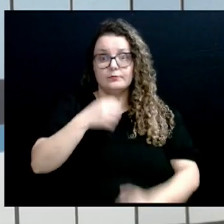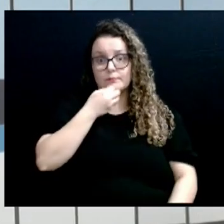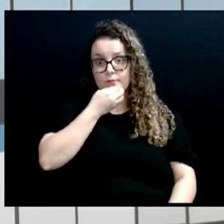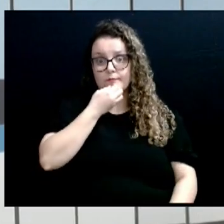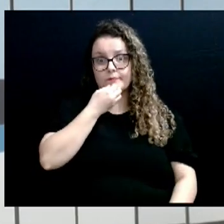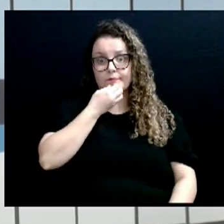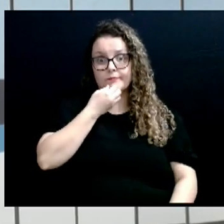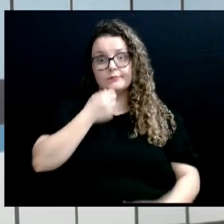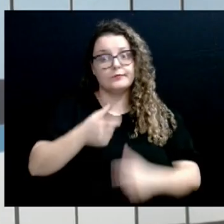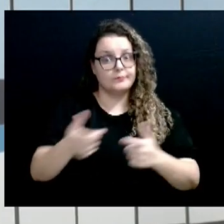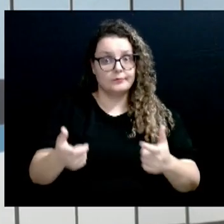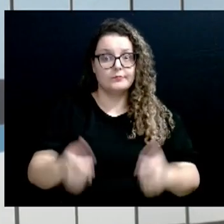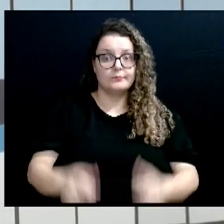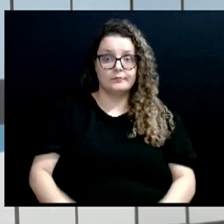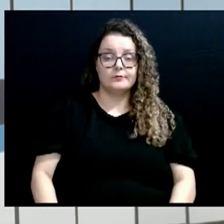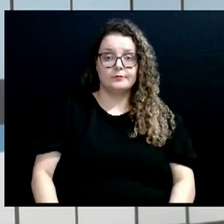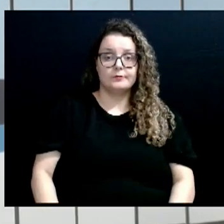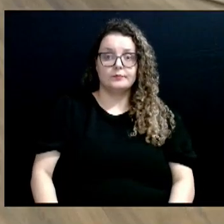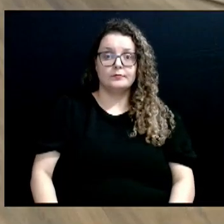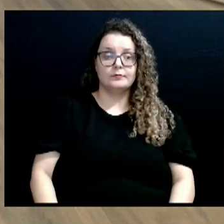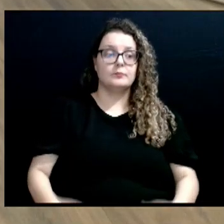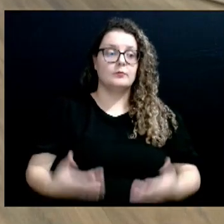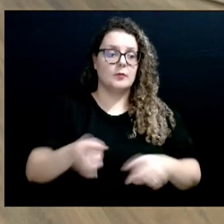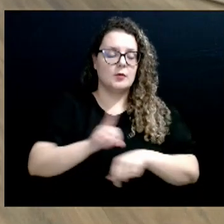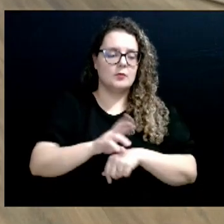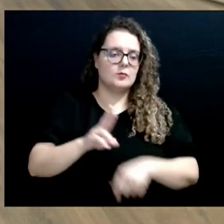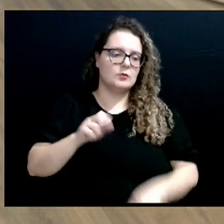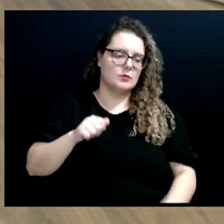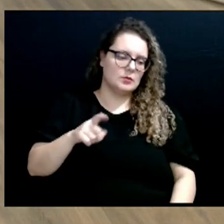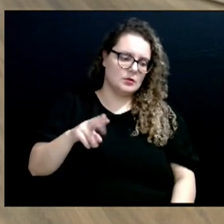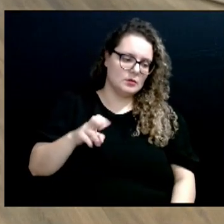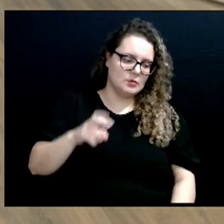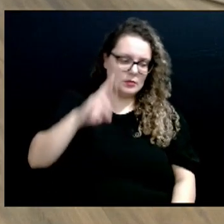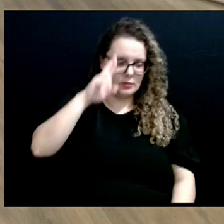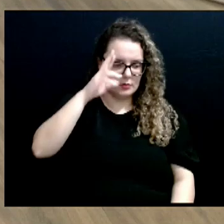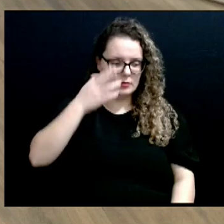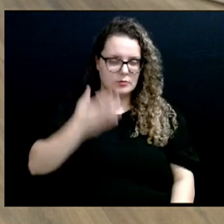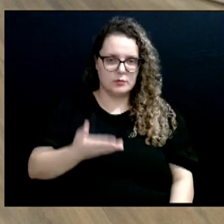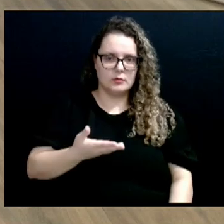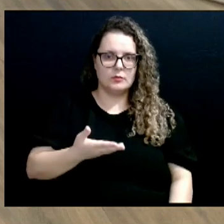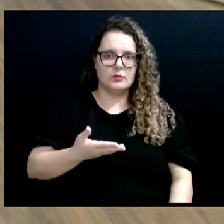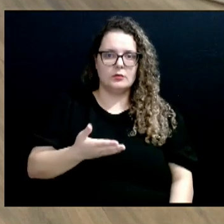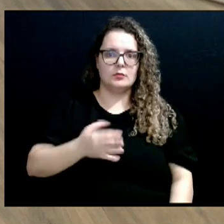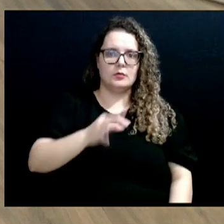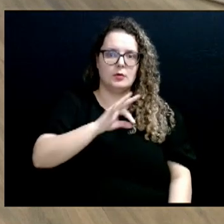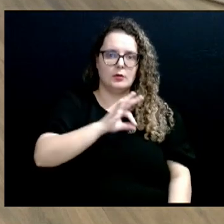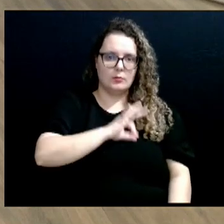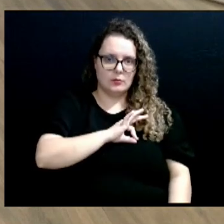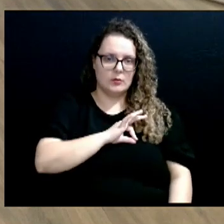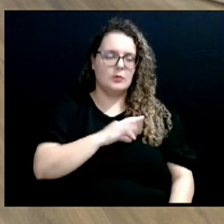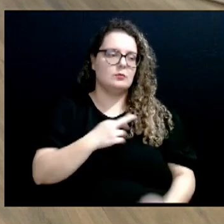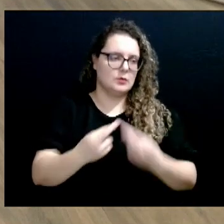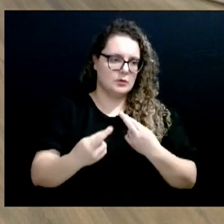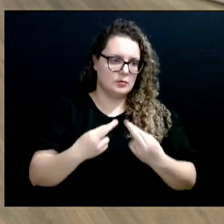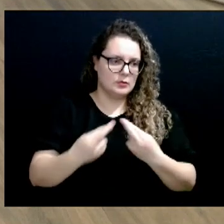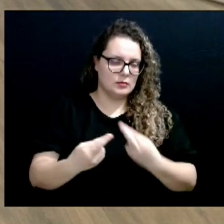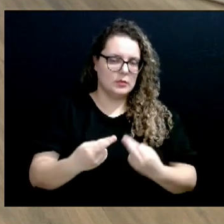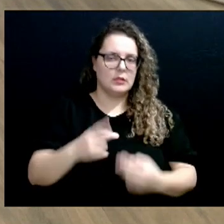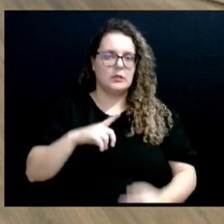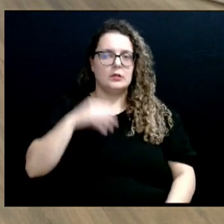muito. Então, doutor André, o senhor como policial rodoviário, né, teve essa experiência também,